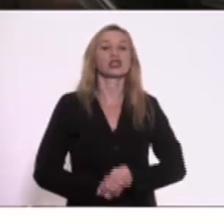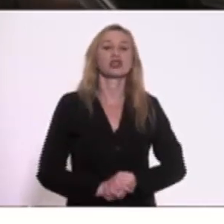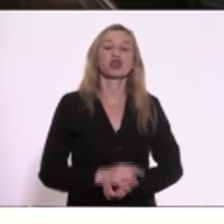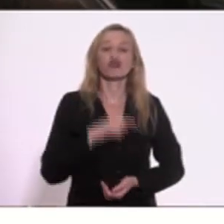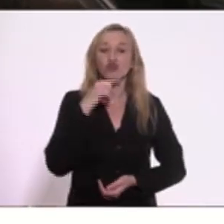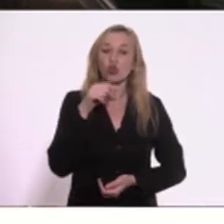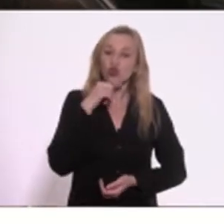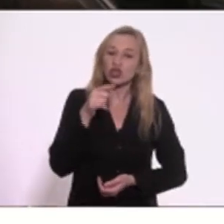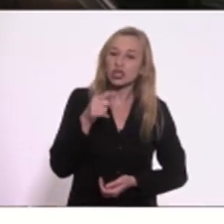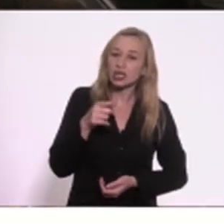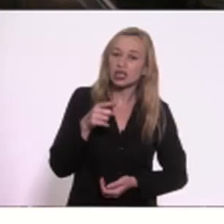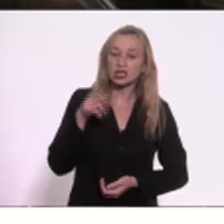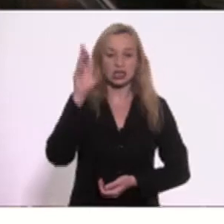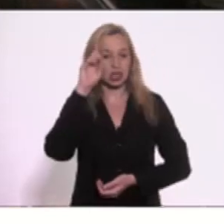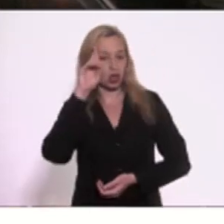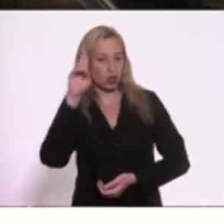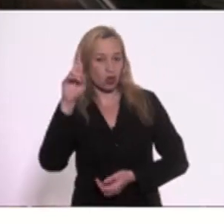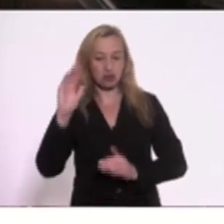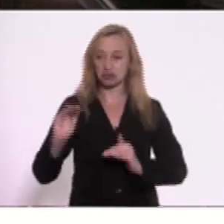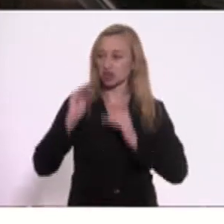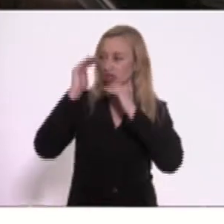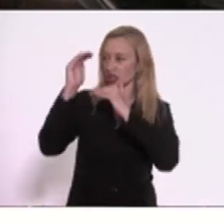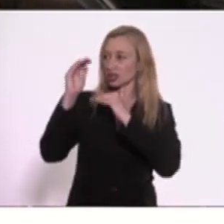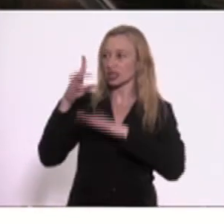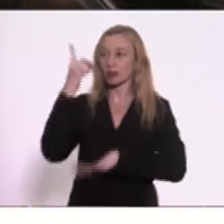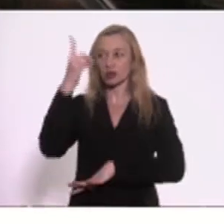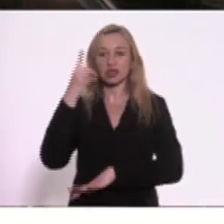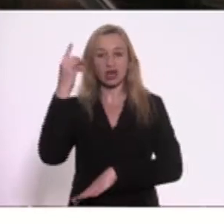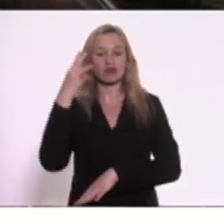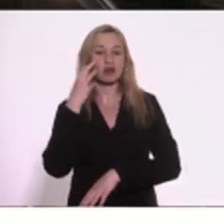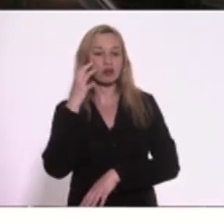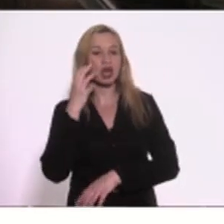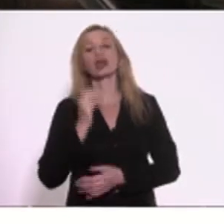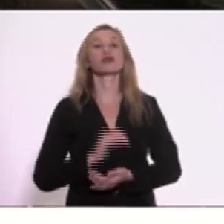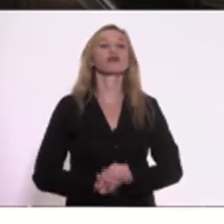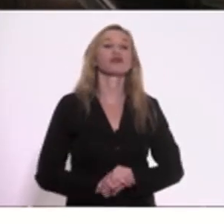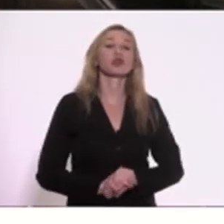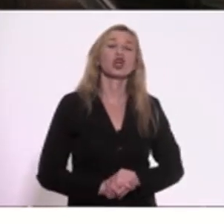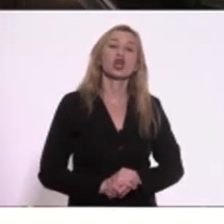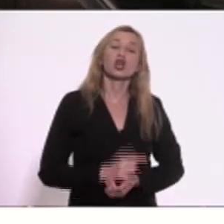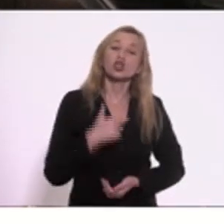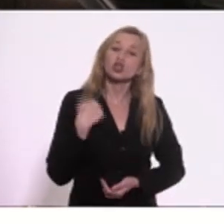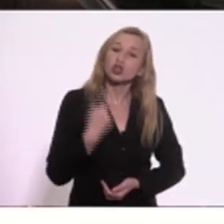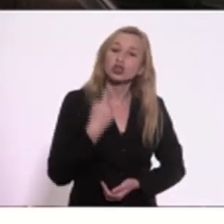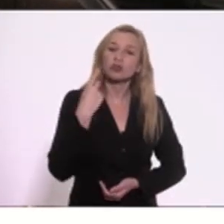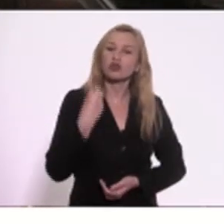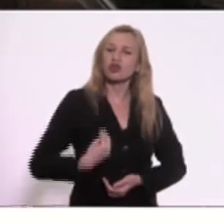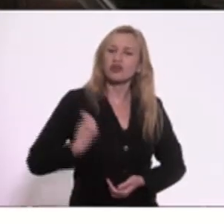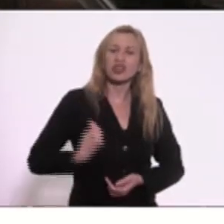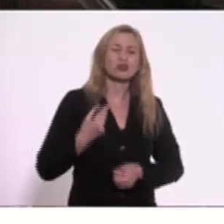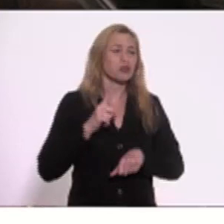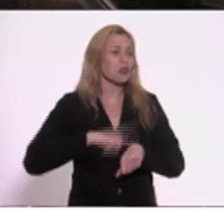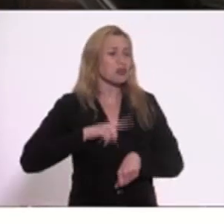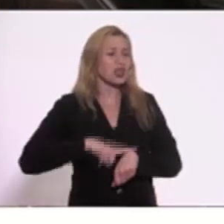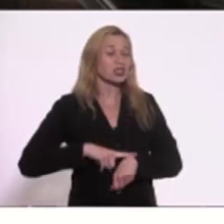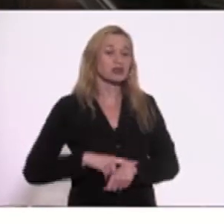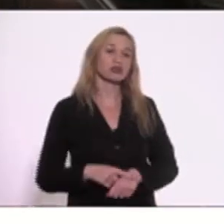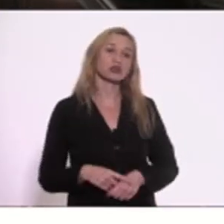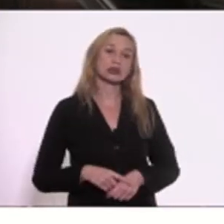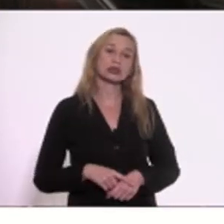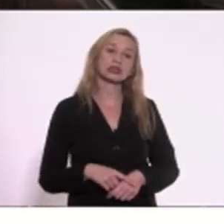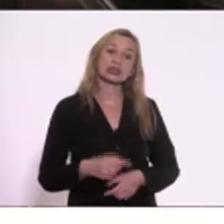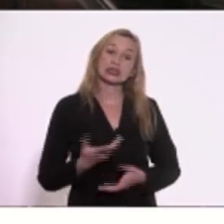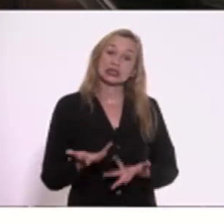nenhuma, senhor excelentíssimo deputado Valdec Carneiro, a gente está vivendo aqui momentos de